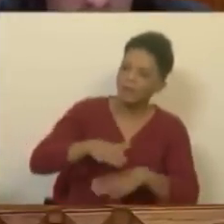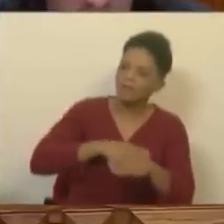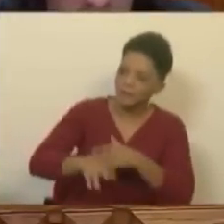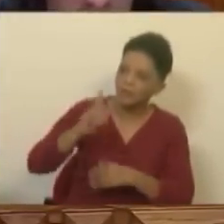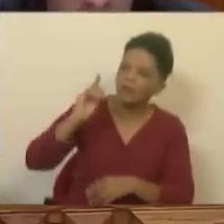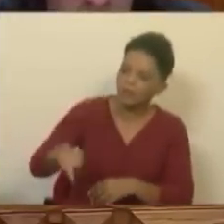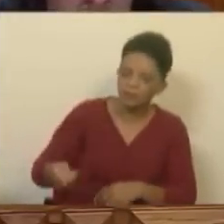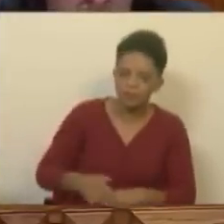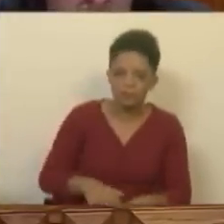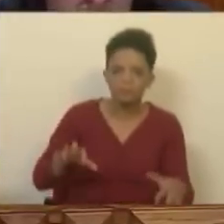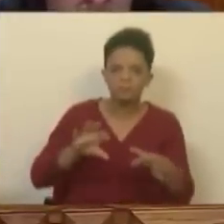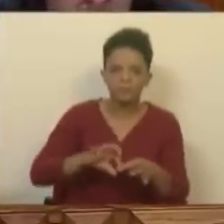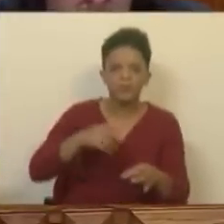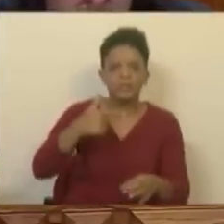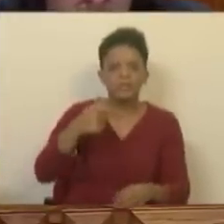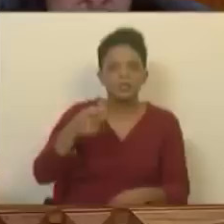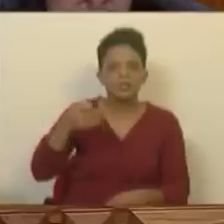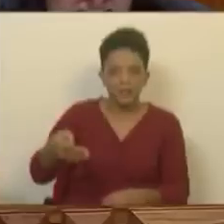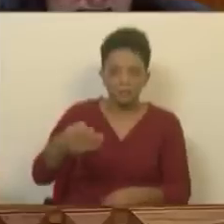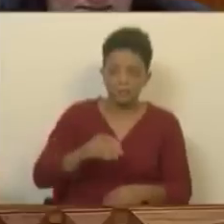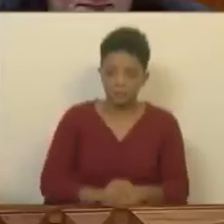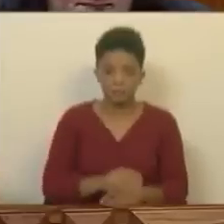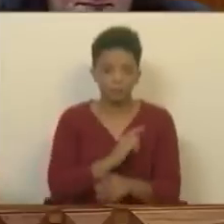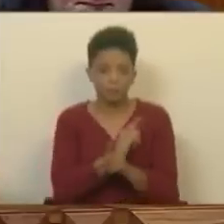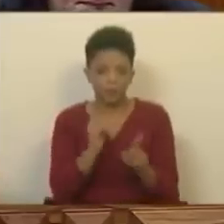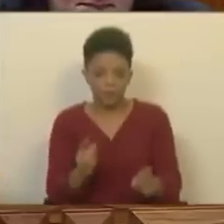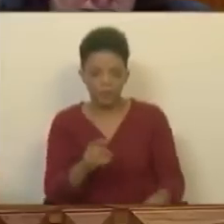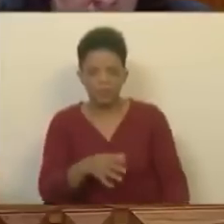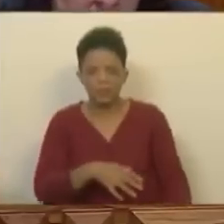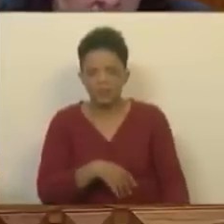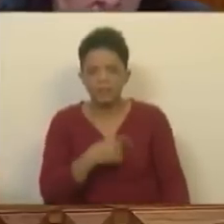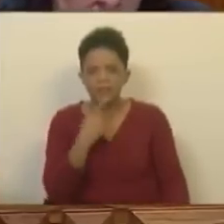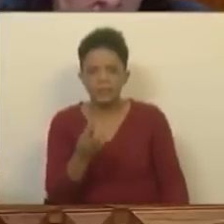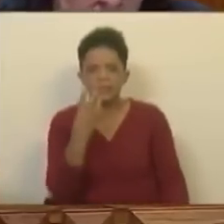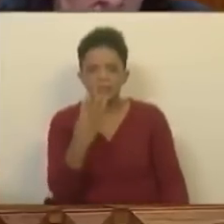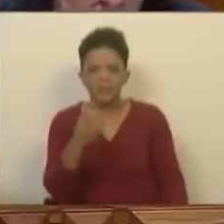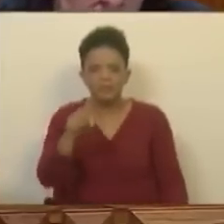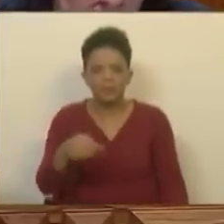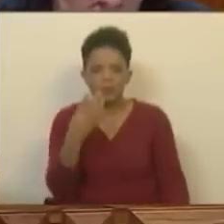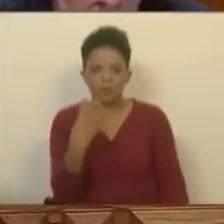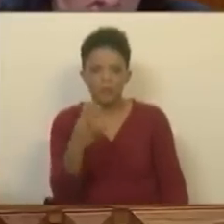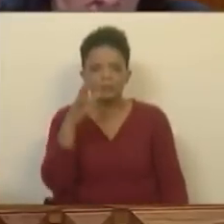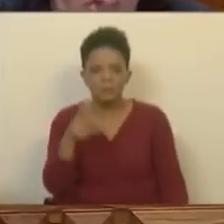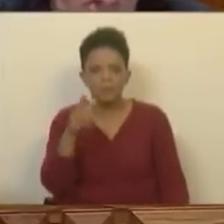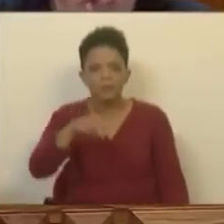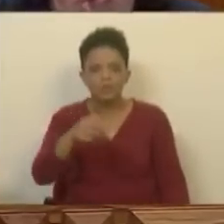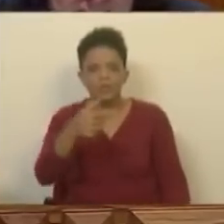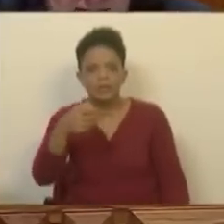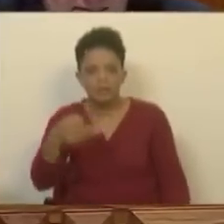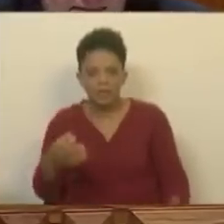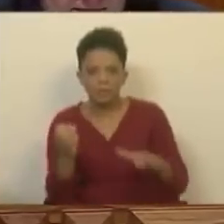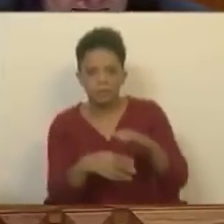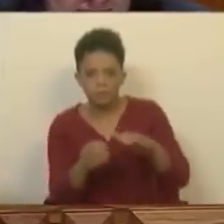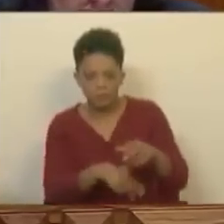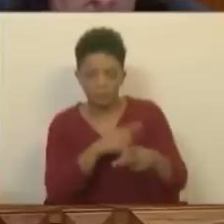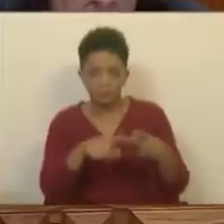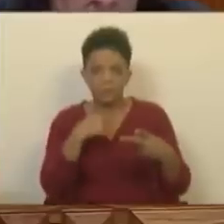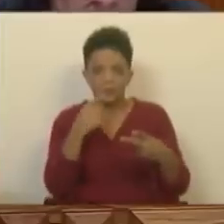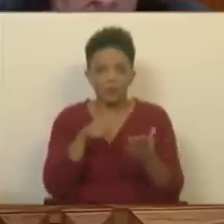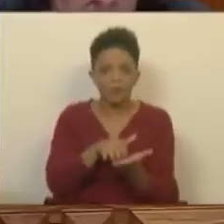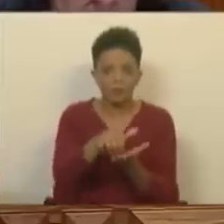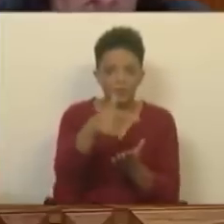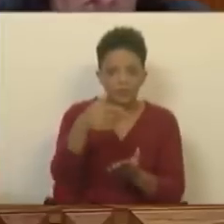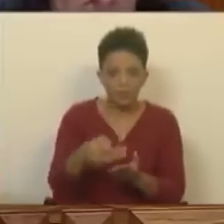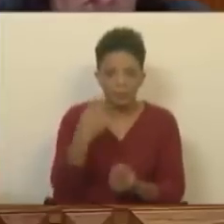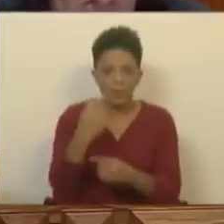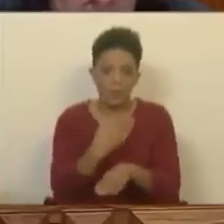fariam sobre etapa porque é fácil dizer que injetaram 3,4 mil milhões de ataque é fácil ele dizer que os aviões